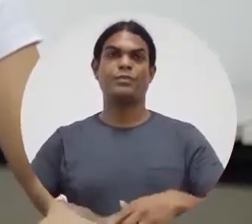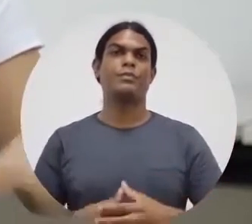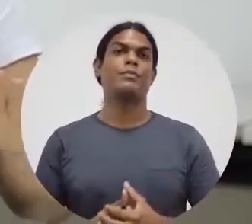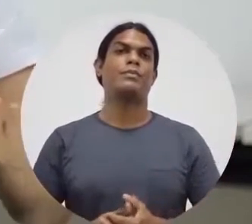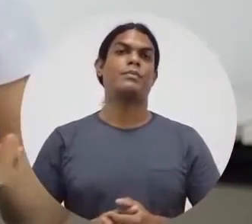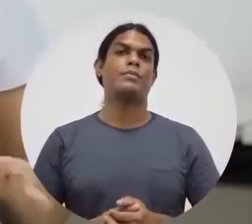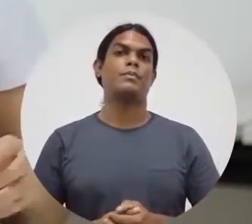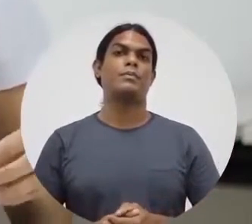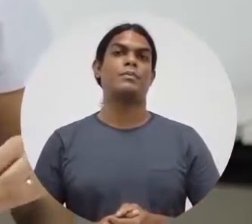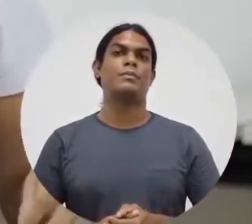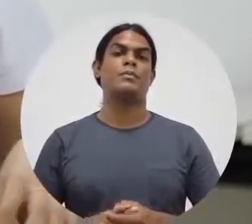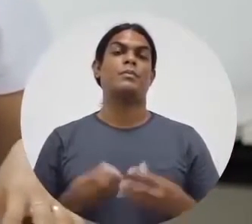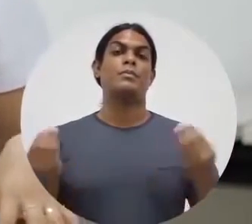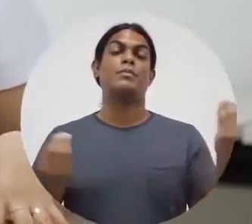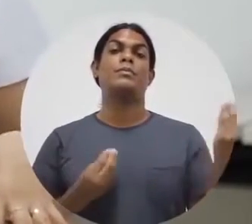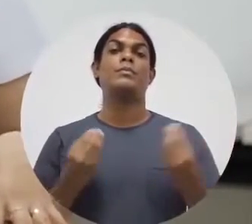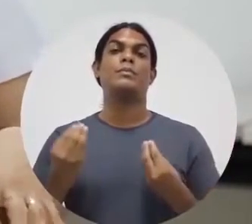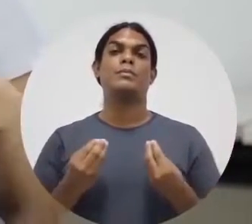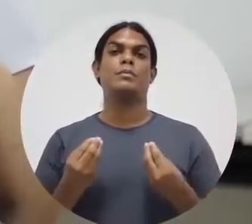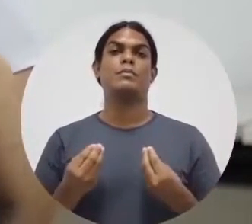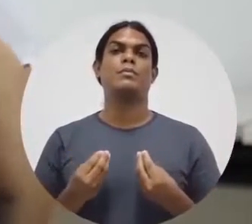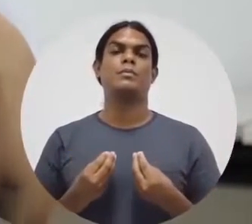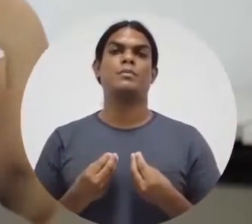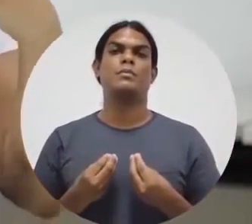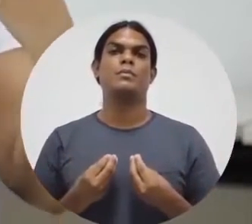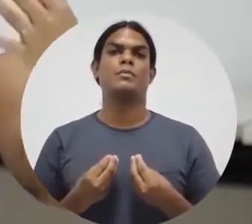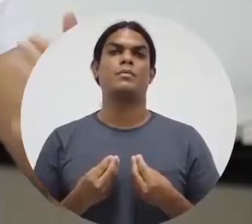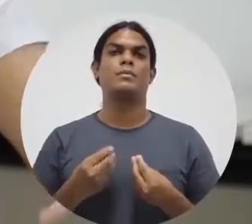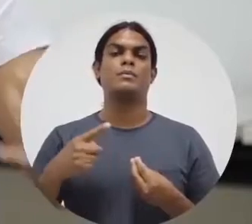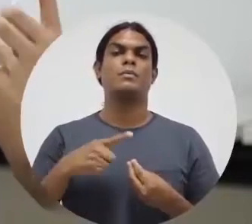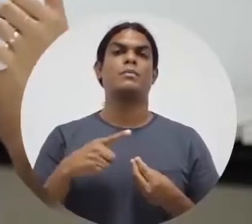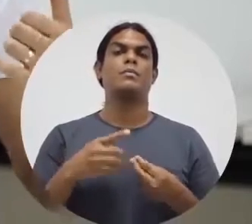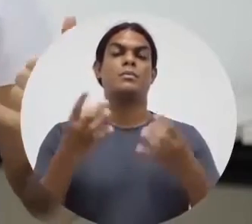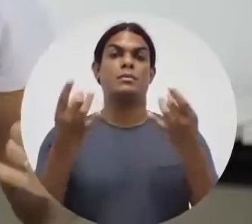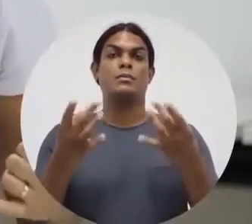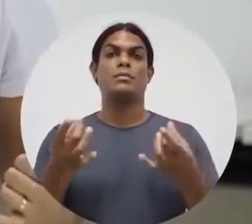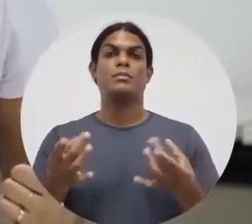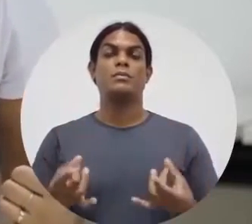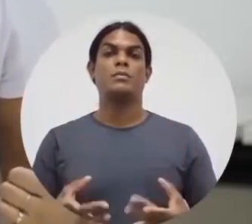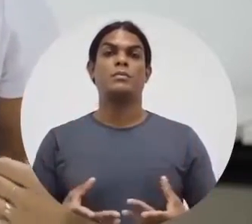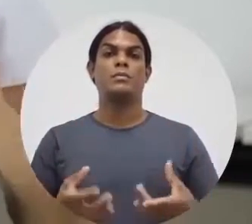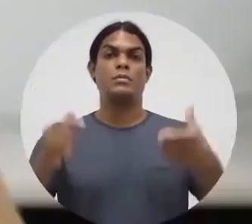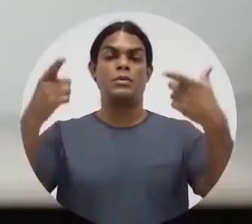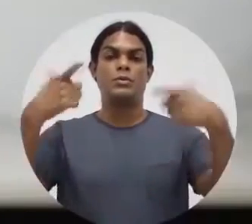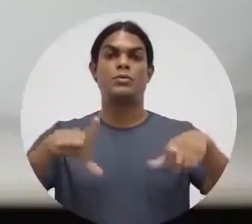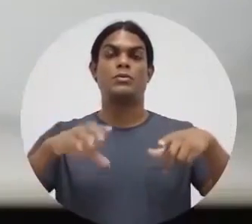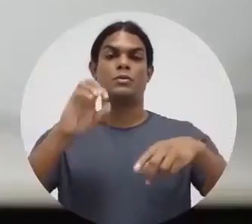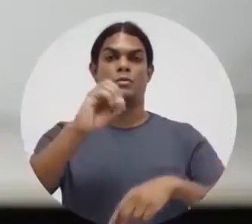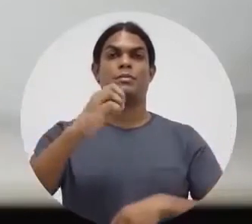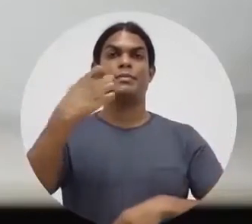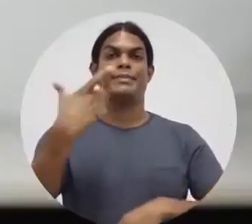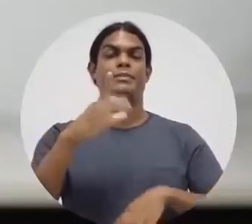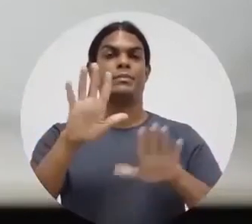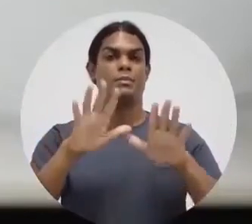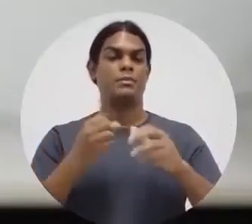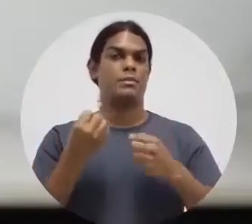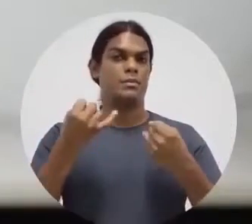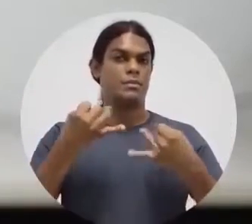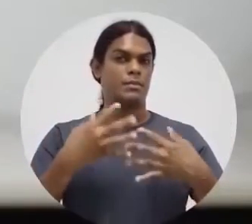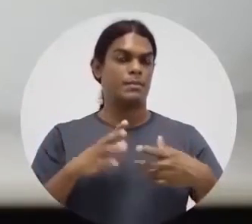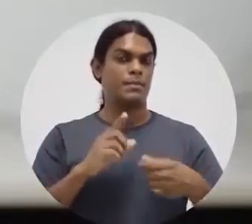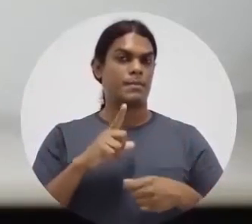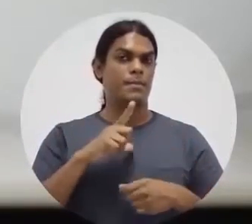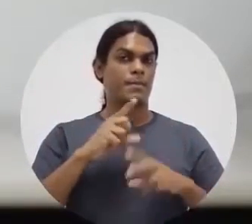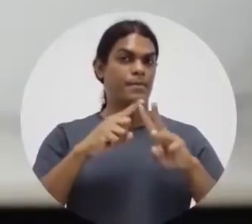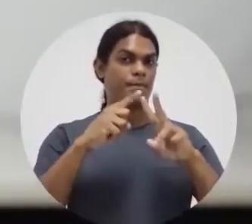mercado. E aí, como é esse funcionamento do mercado olindense? Veja, o mercado olindense